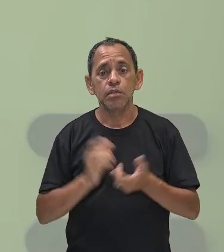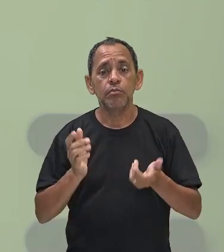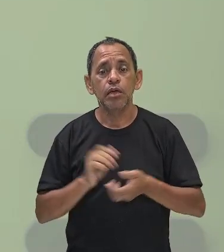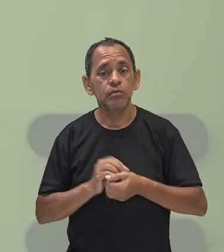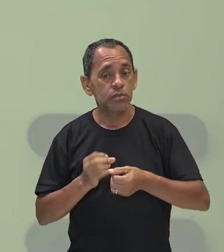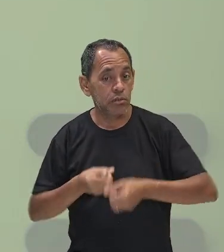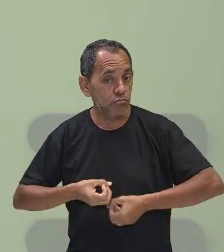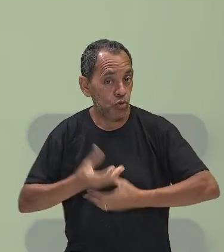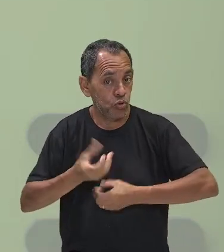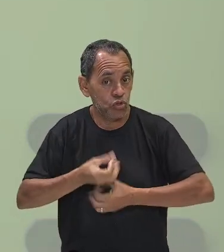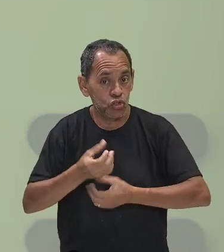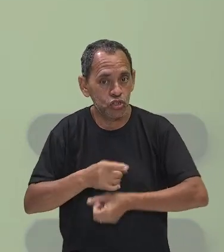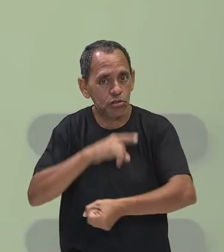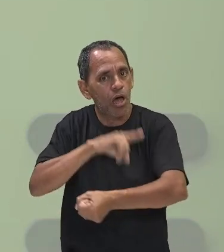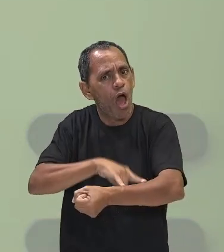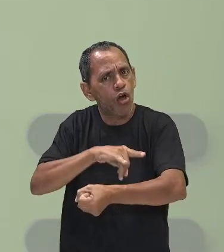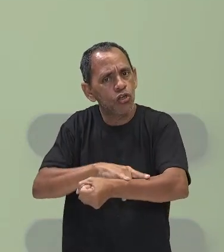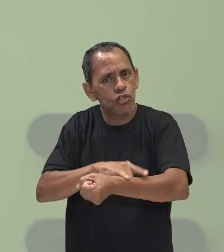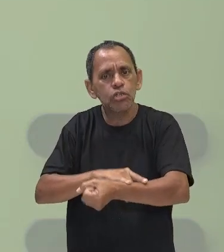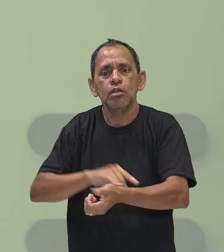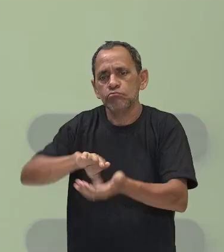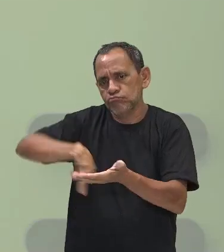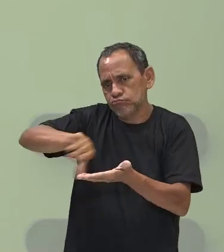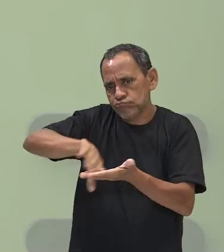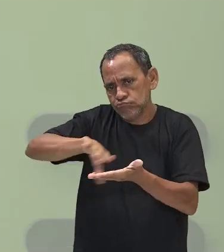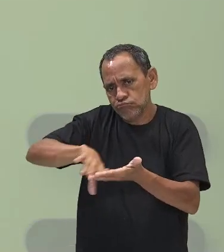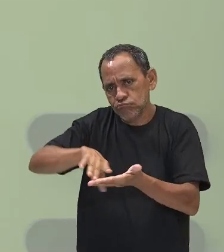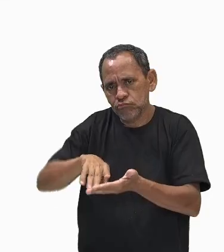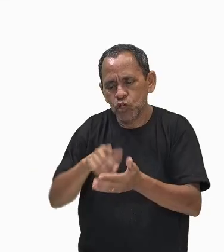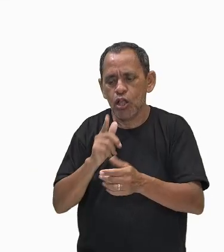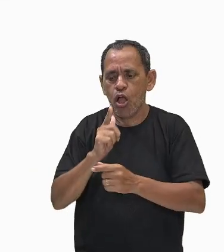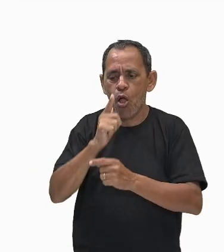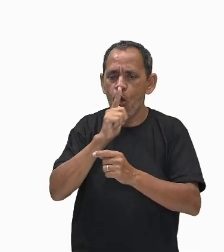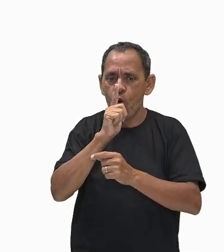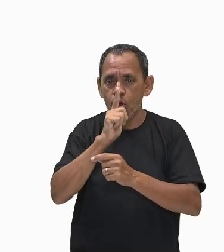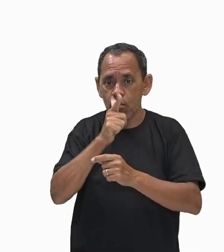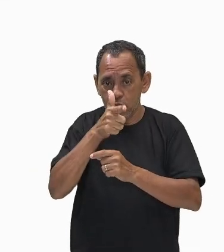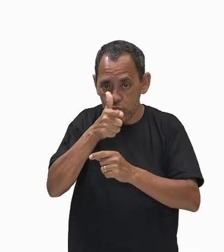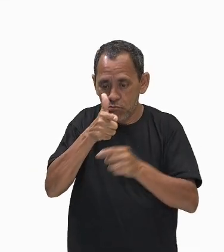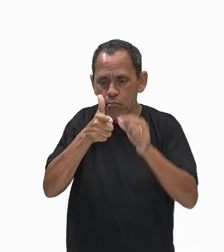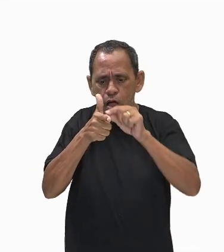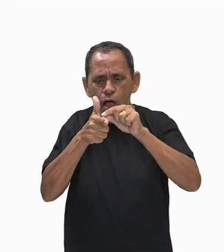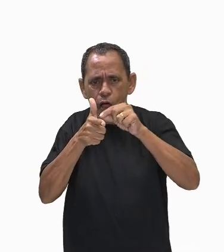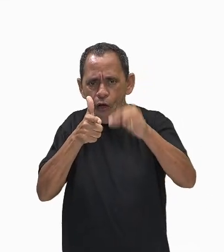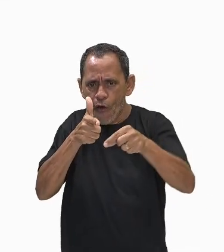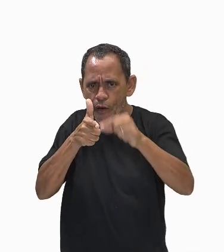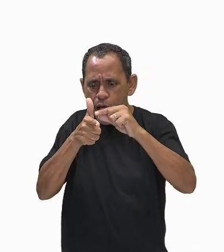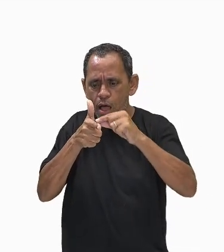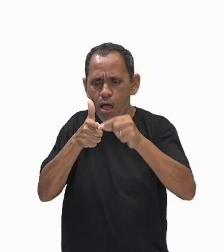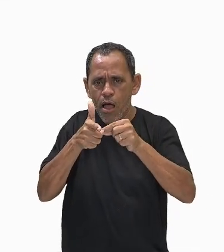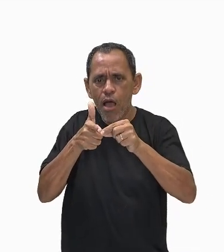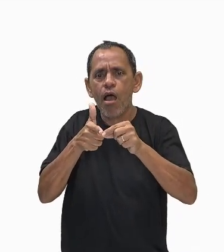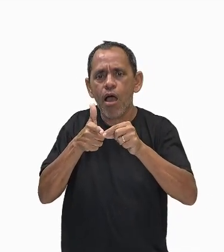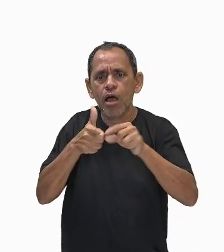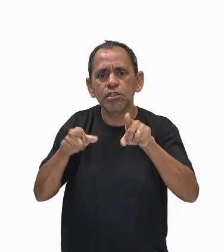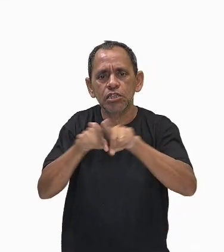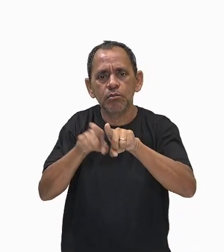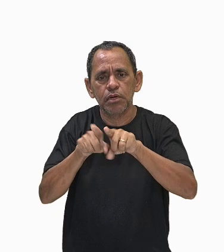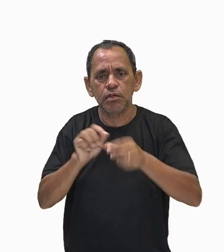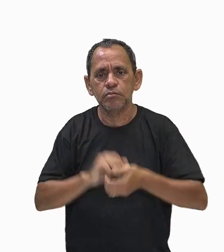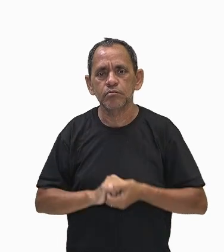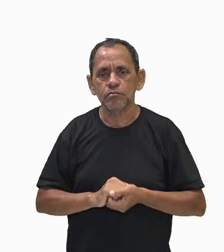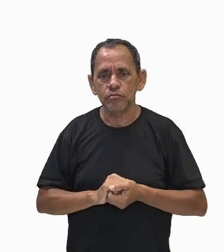produzida a urina, que vai ser liberada pela uretra. E por falar nisso, vamos falar um pouquinho sobre o